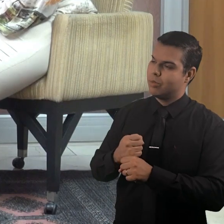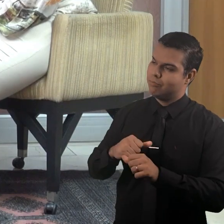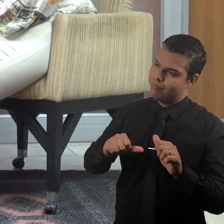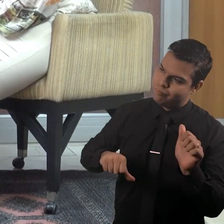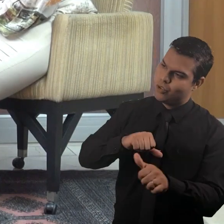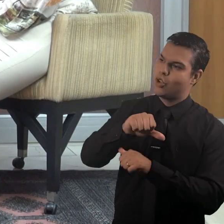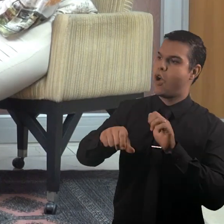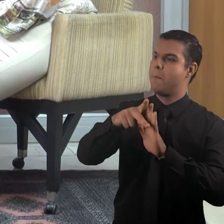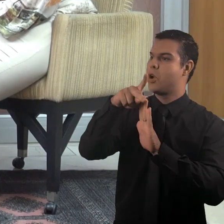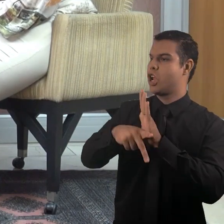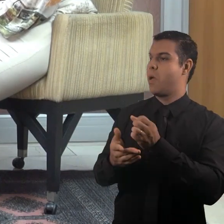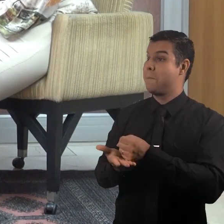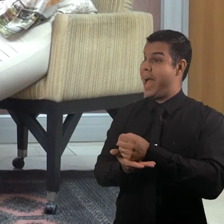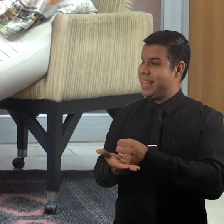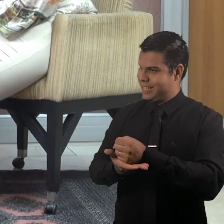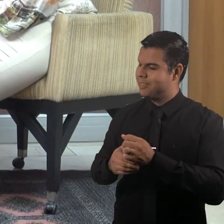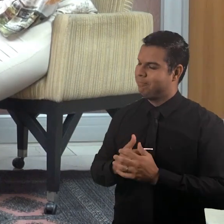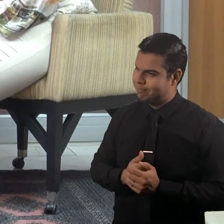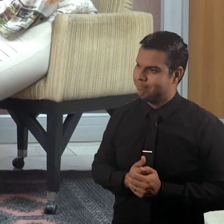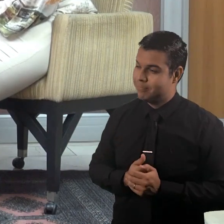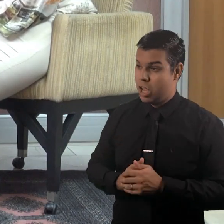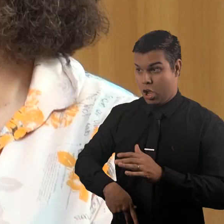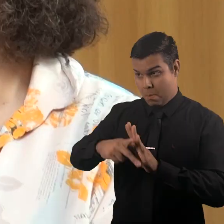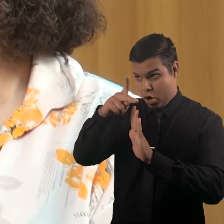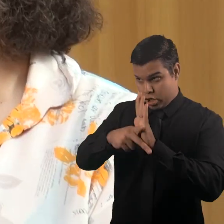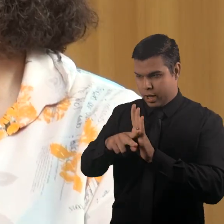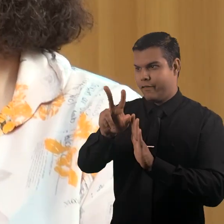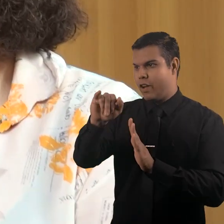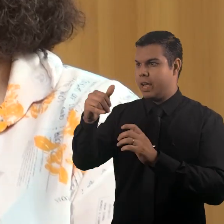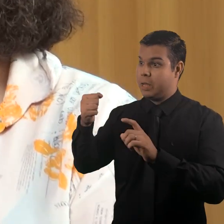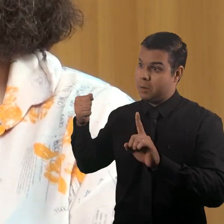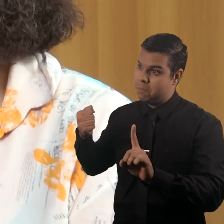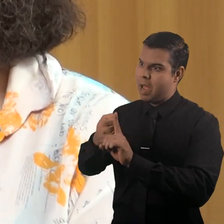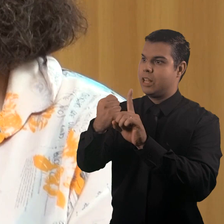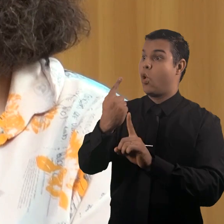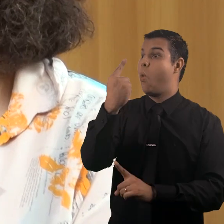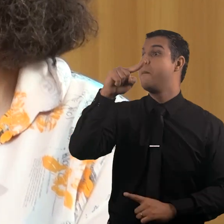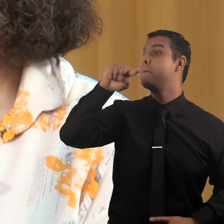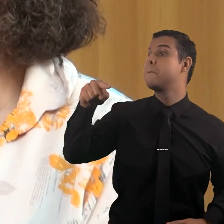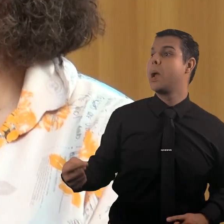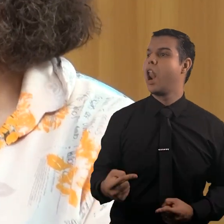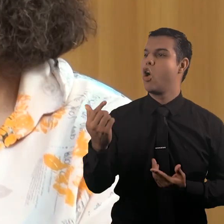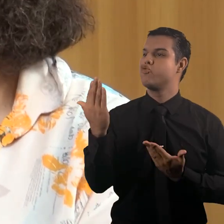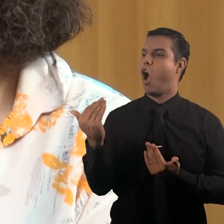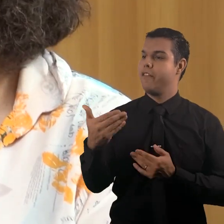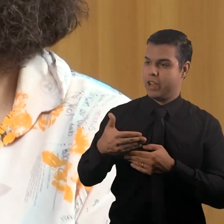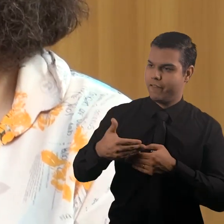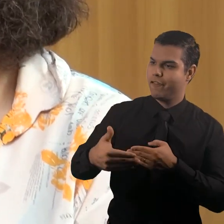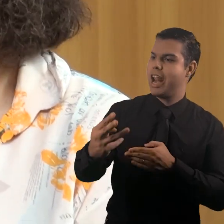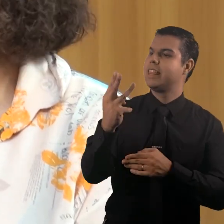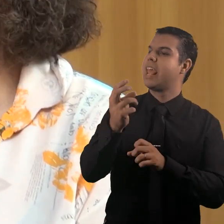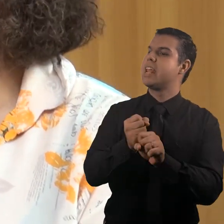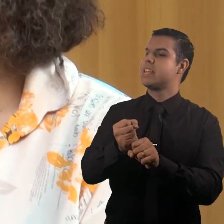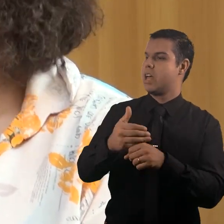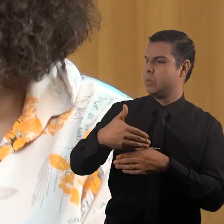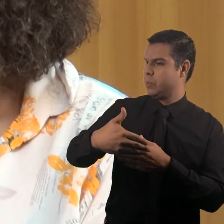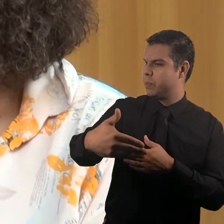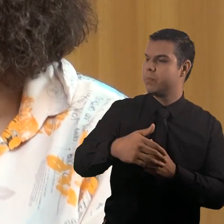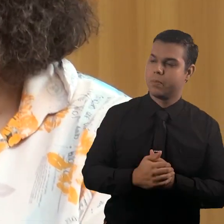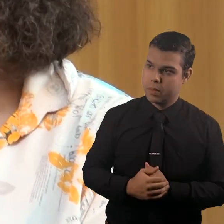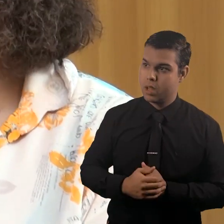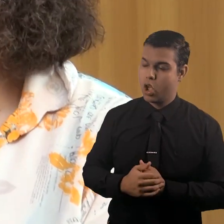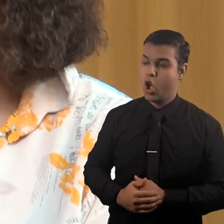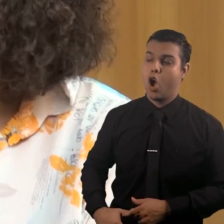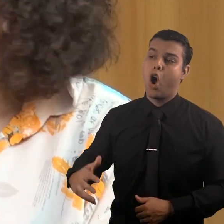ano, ele se transformou no projeto base, que é um projeto que vai impactar 1 milhão de jovens nos próximos